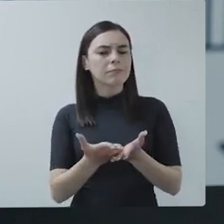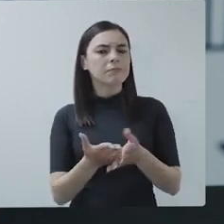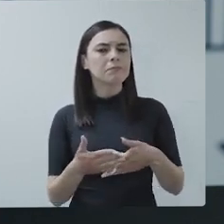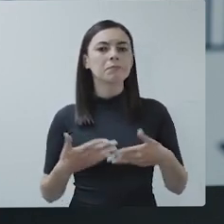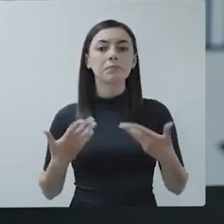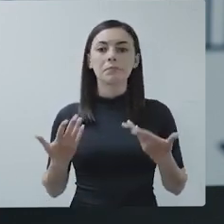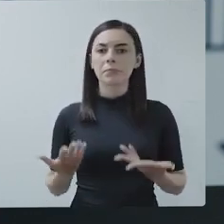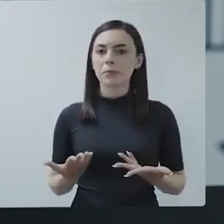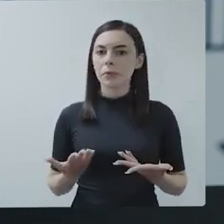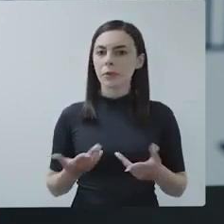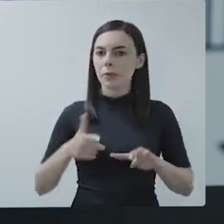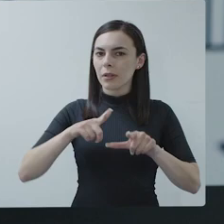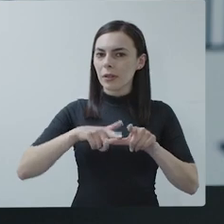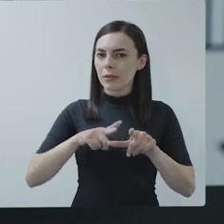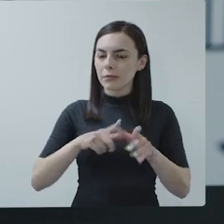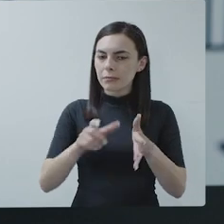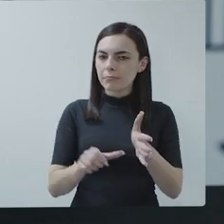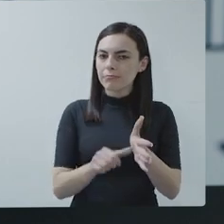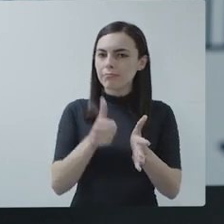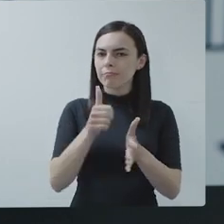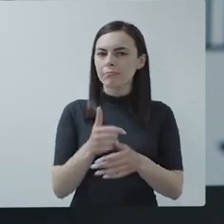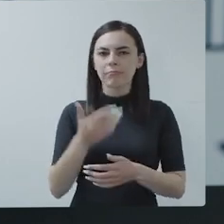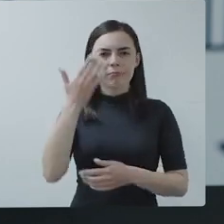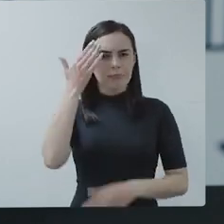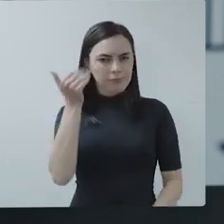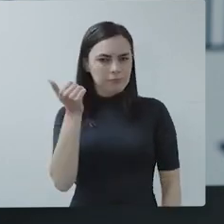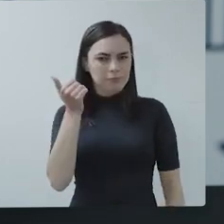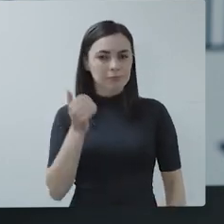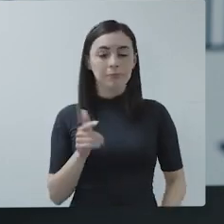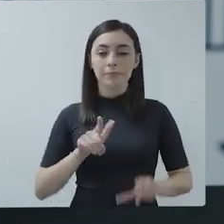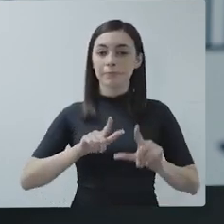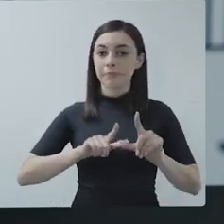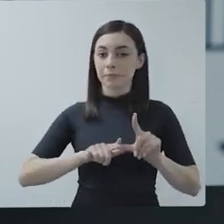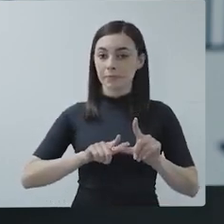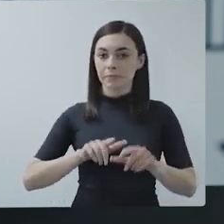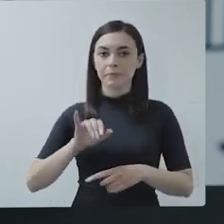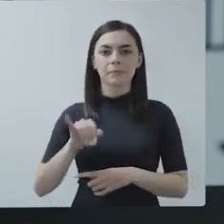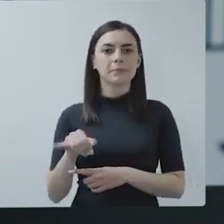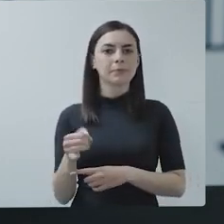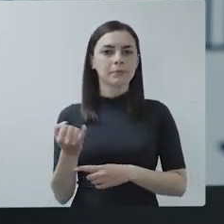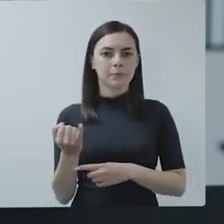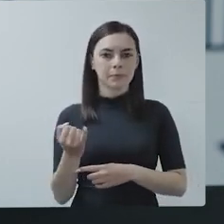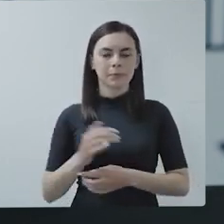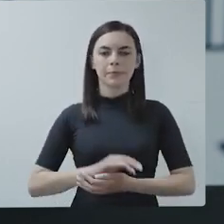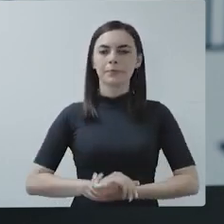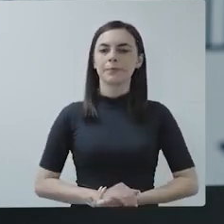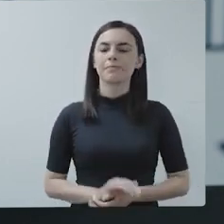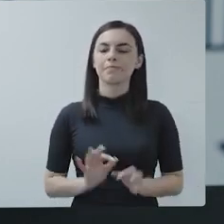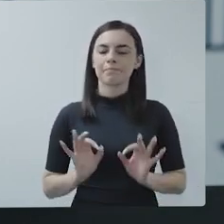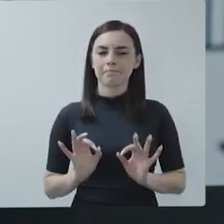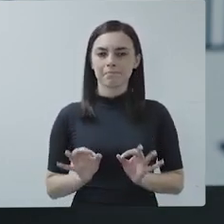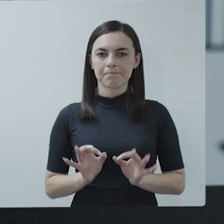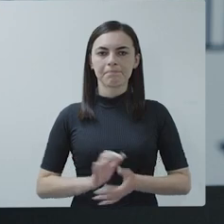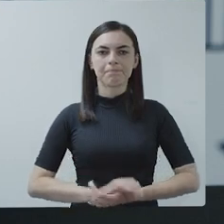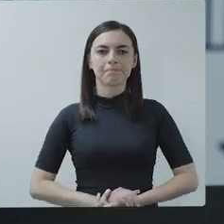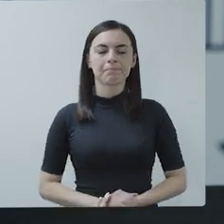palavra jogo? A letra inicial, vocês sabem? É a letra J. Isso